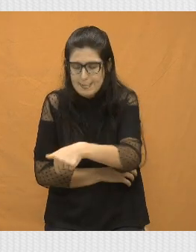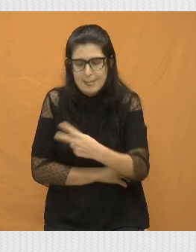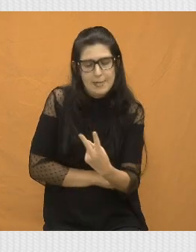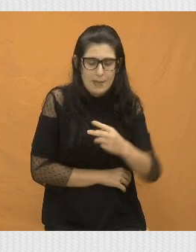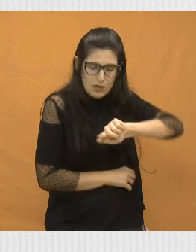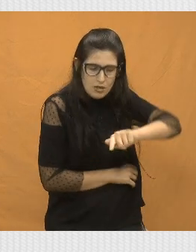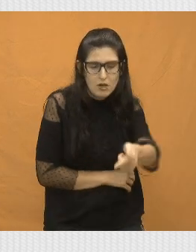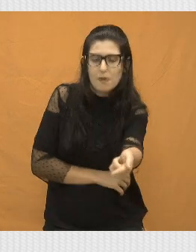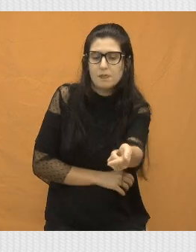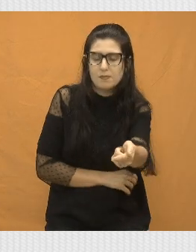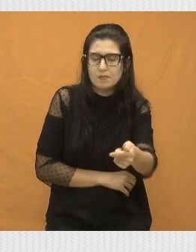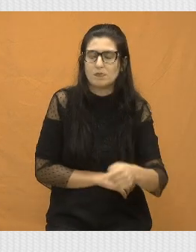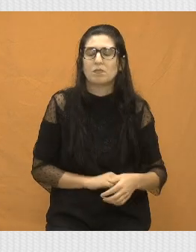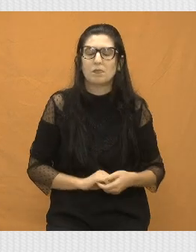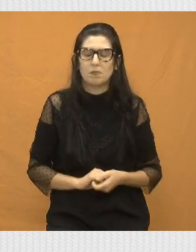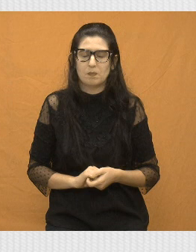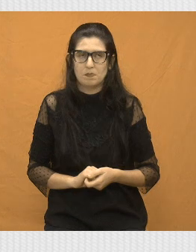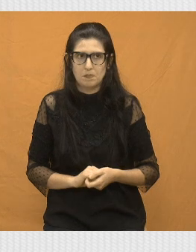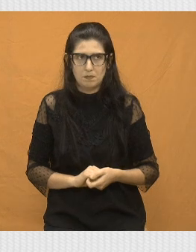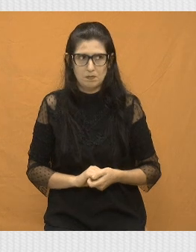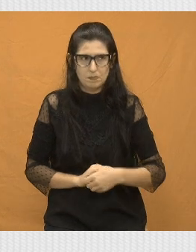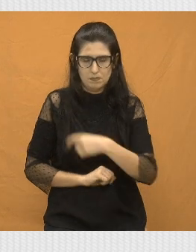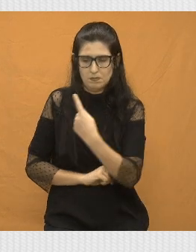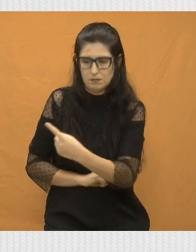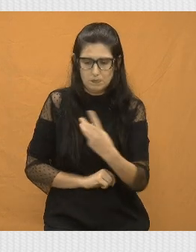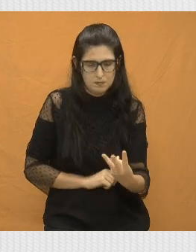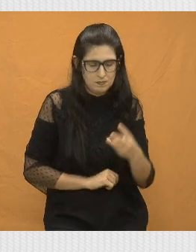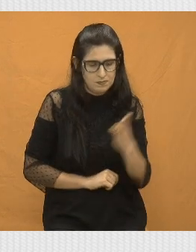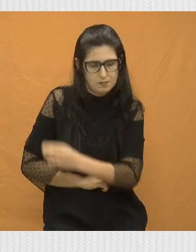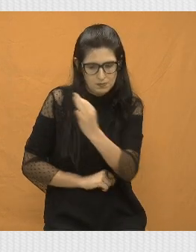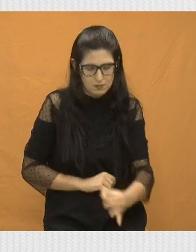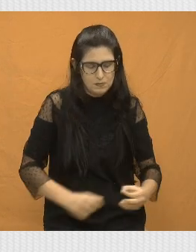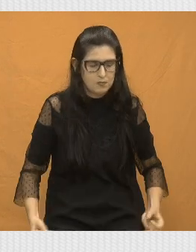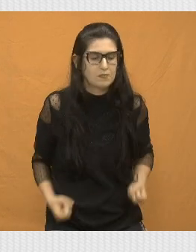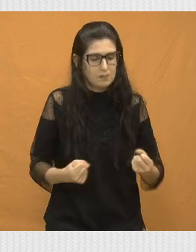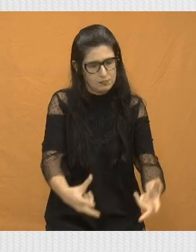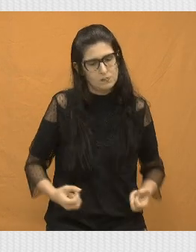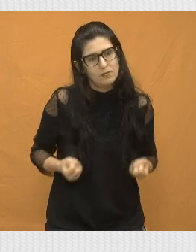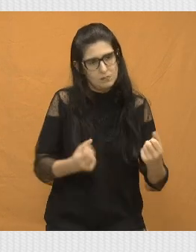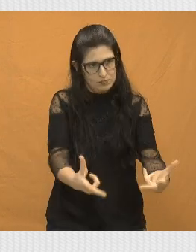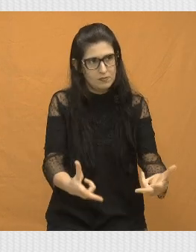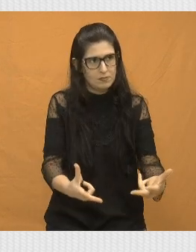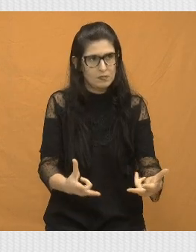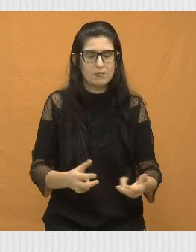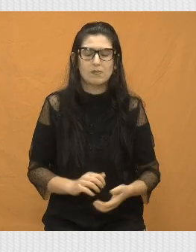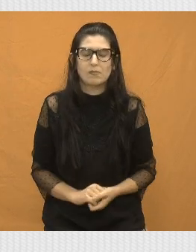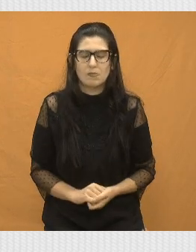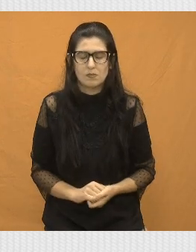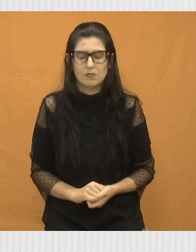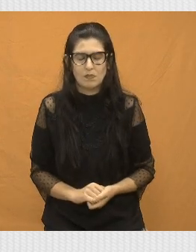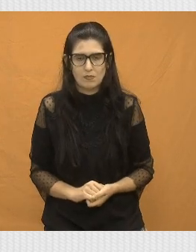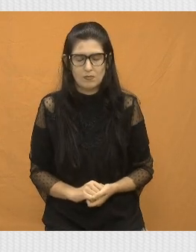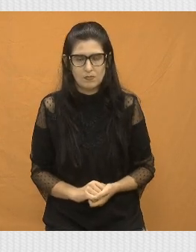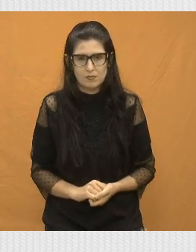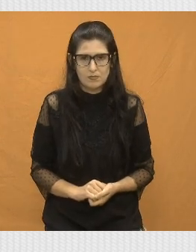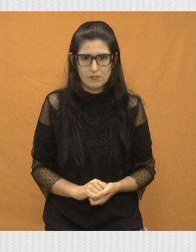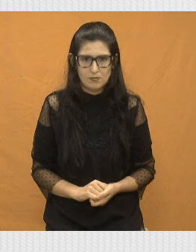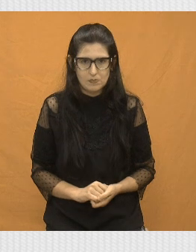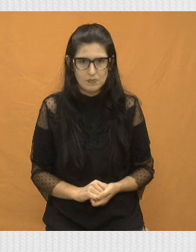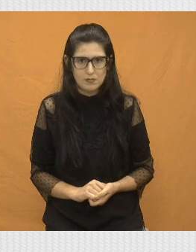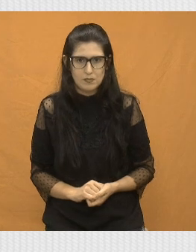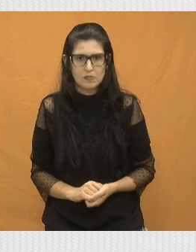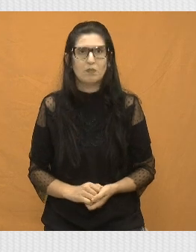21.072.000, chegando a um patamar de 13% dos gastos até este momento. A